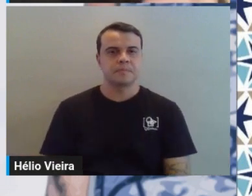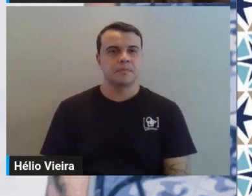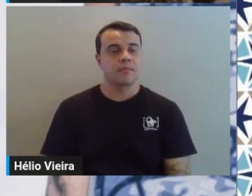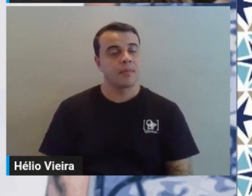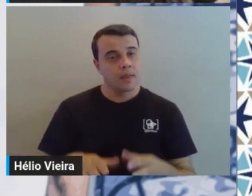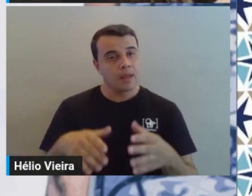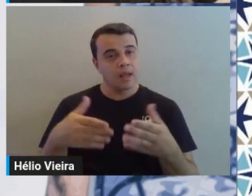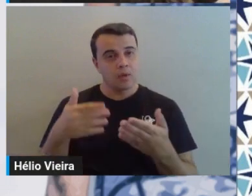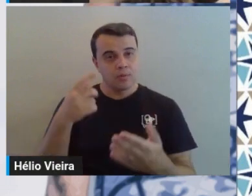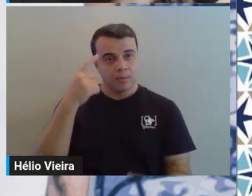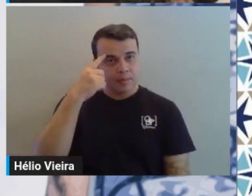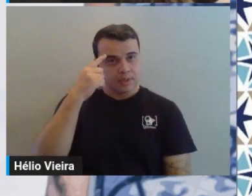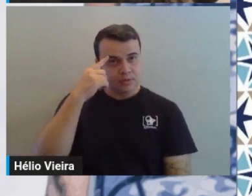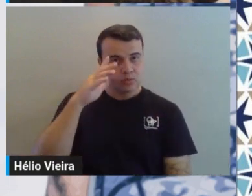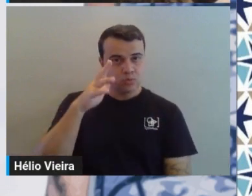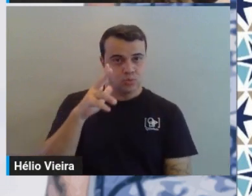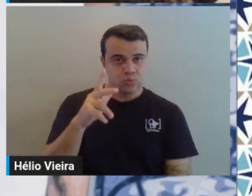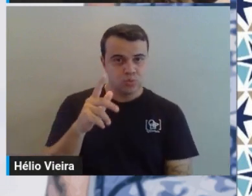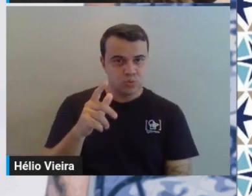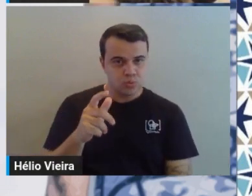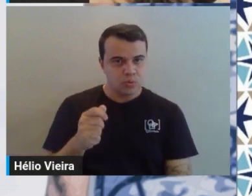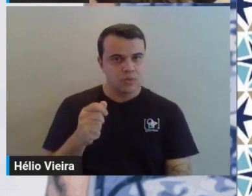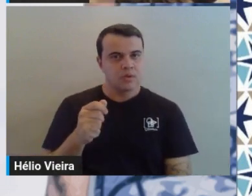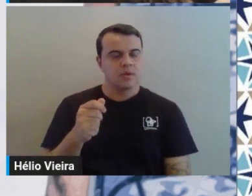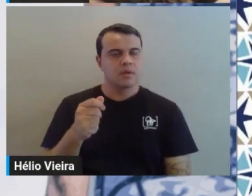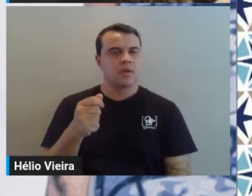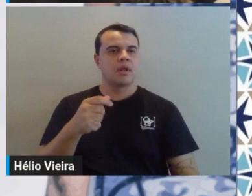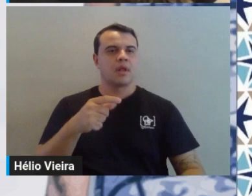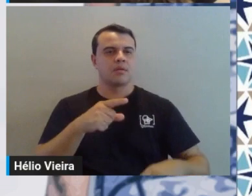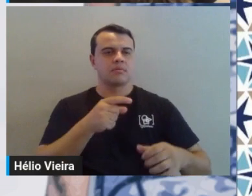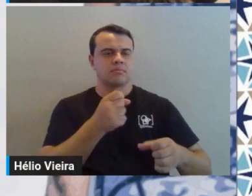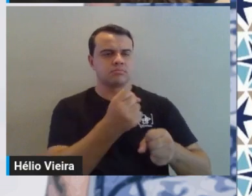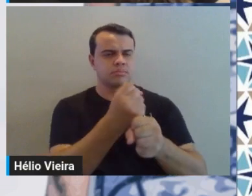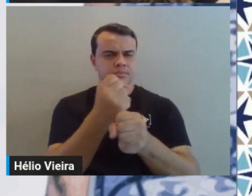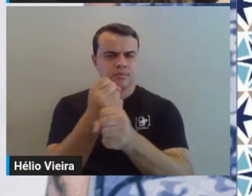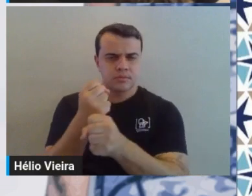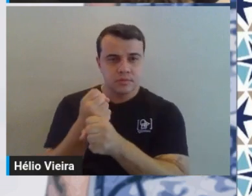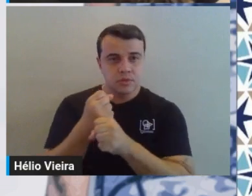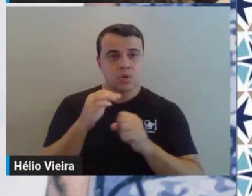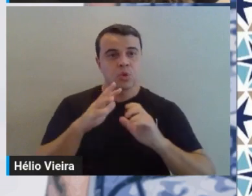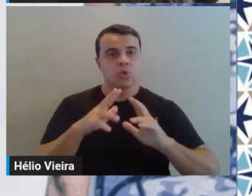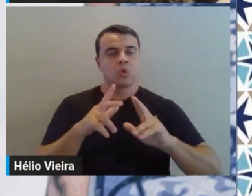Então, pensando nessa, né, em todos esses equipamentos, pensando, né,